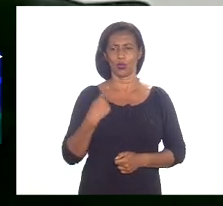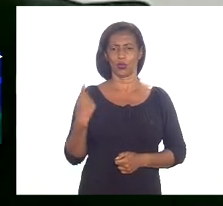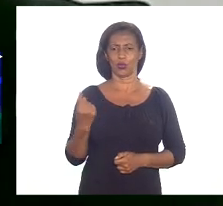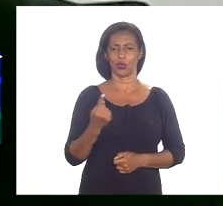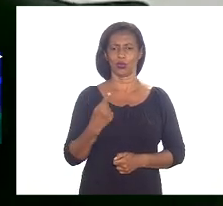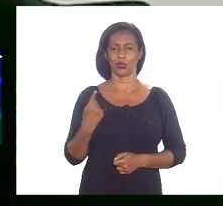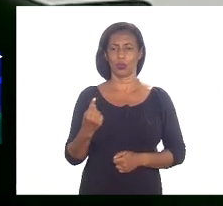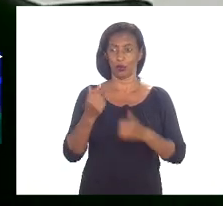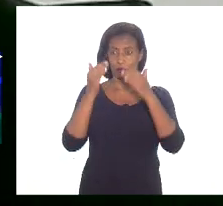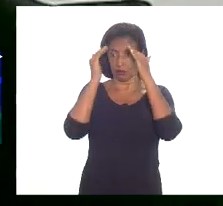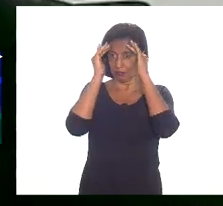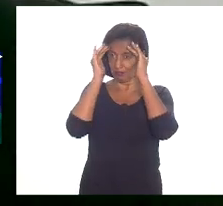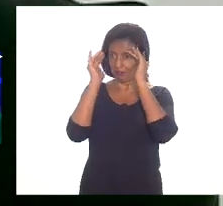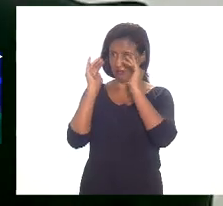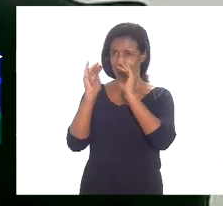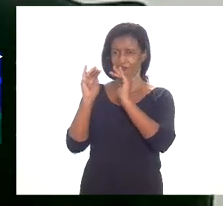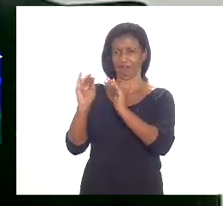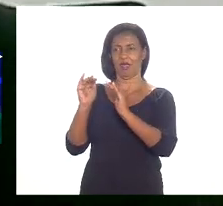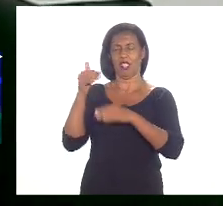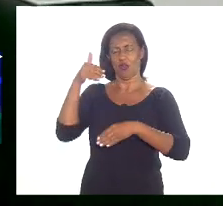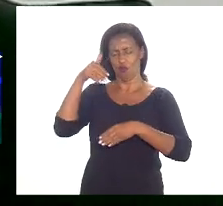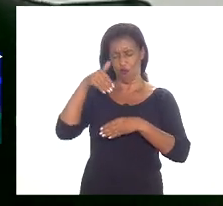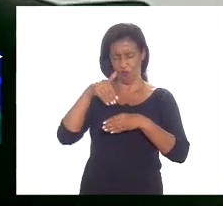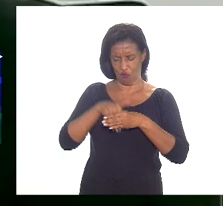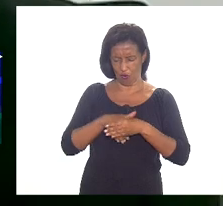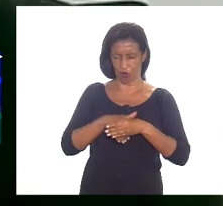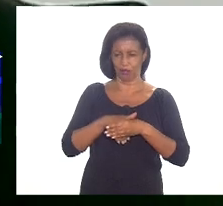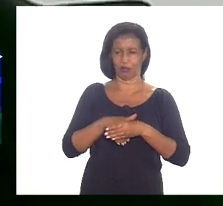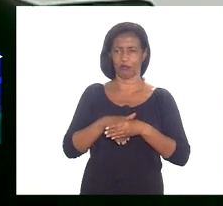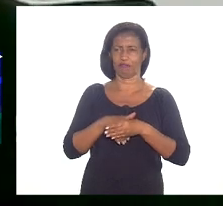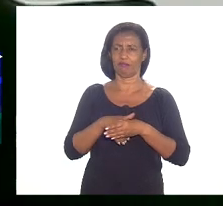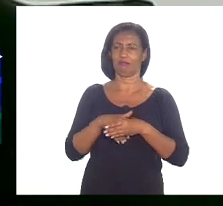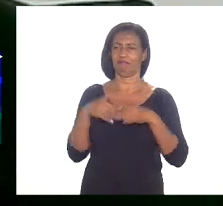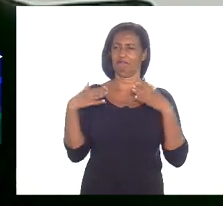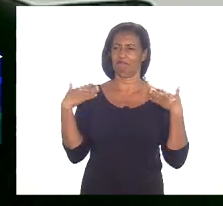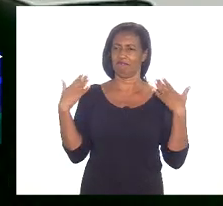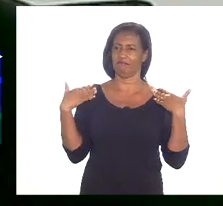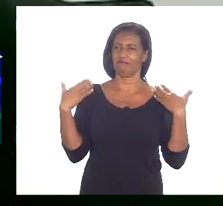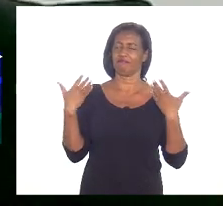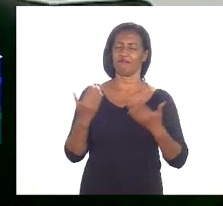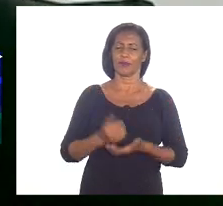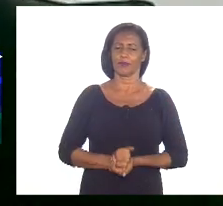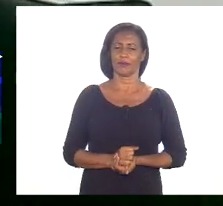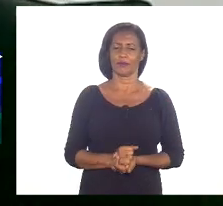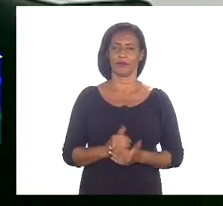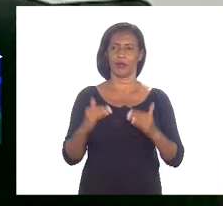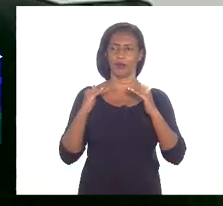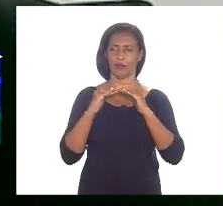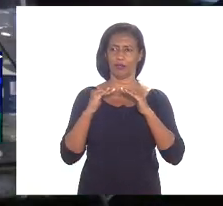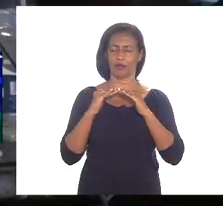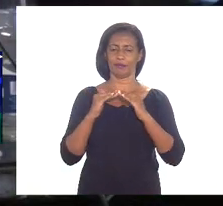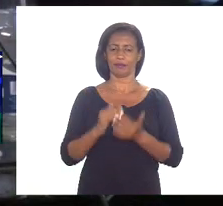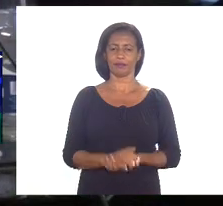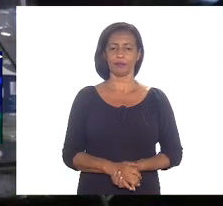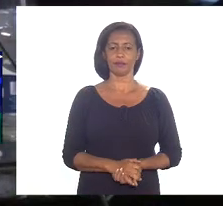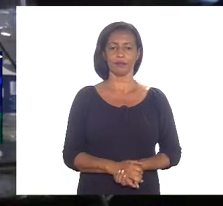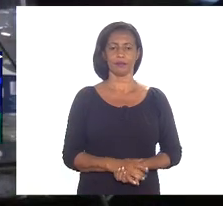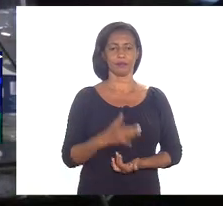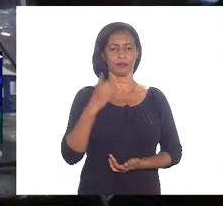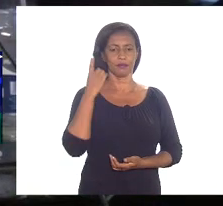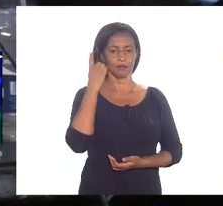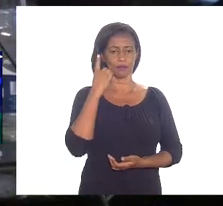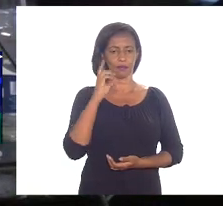a respeito voto Com Muito Louvor o trabalho é o deputado